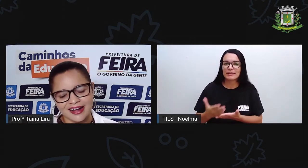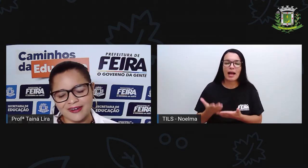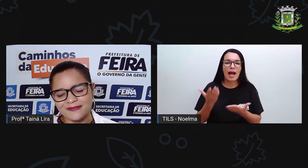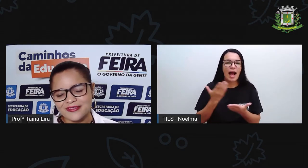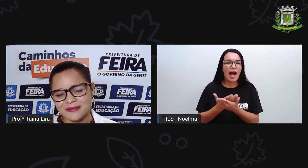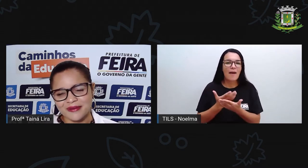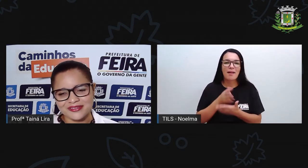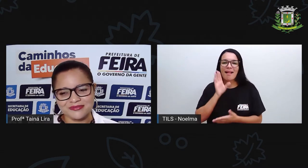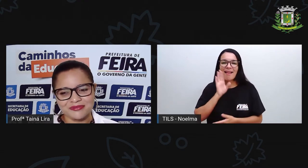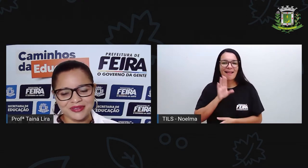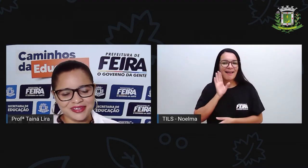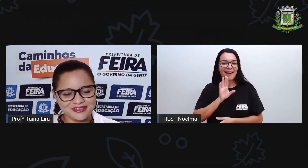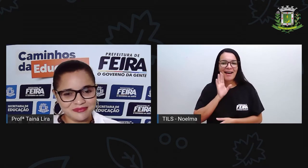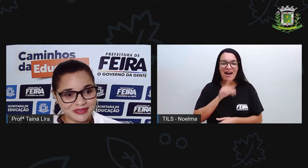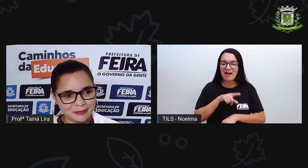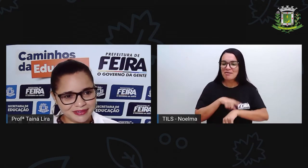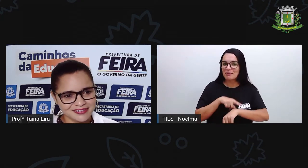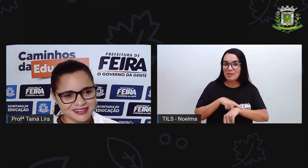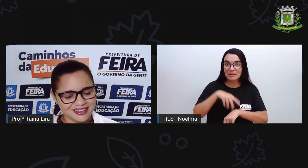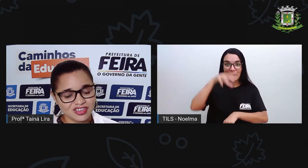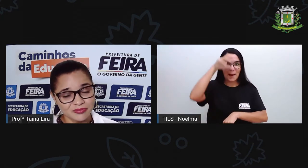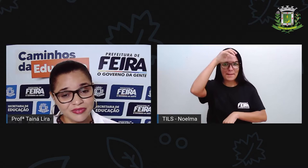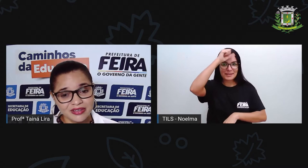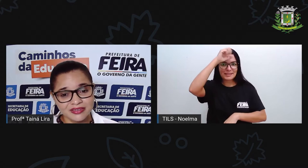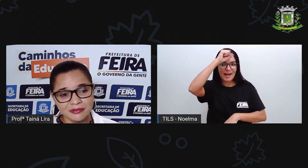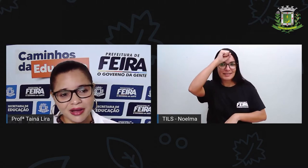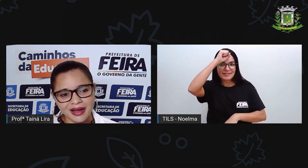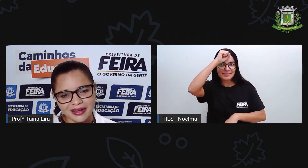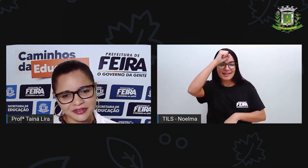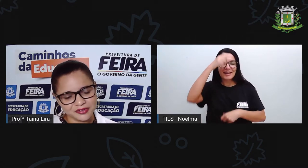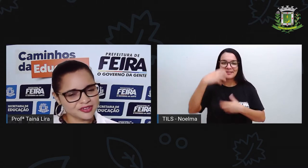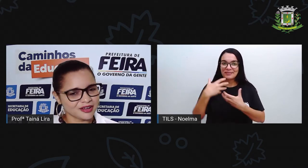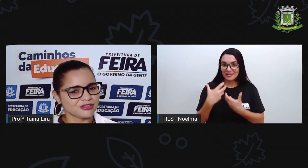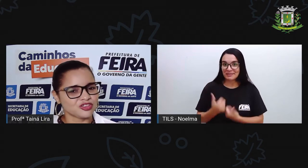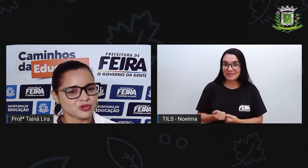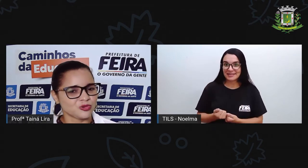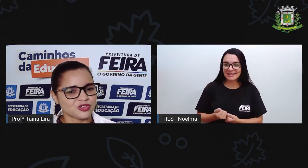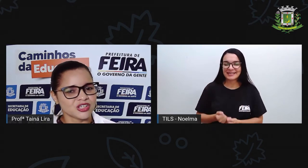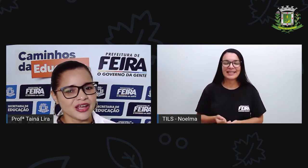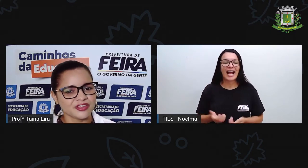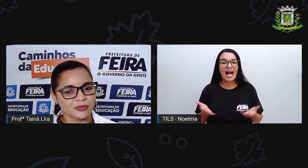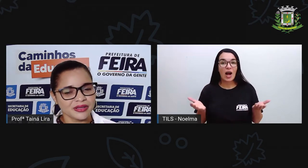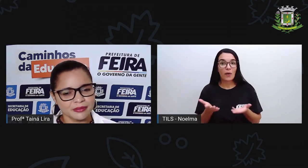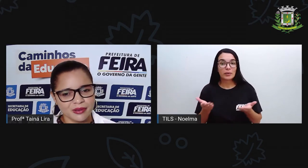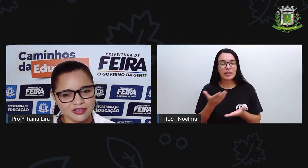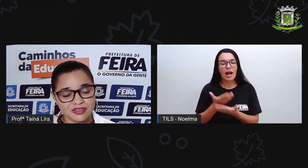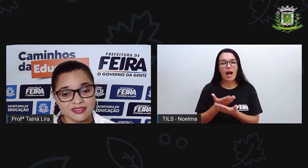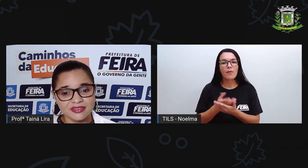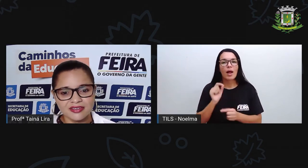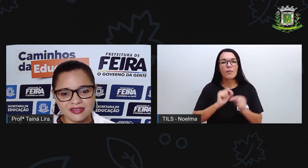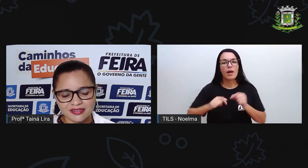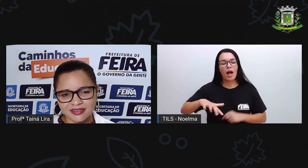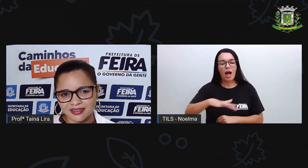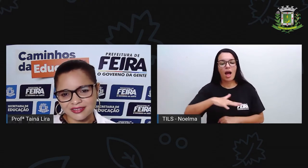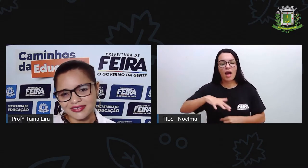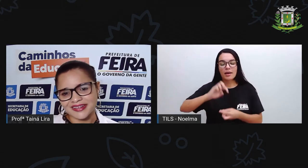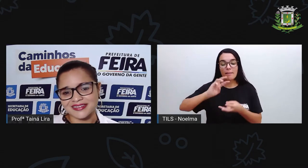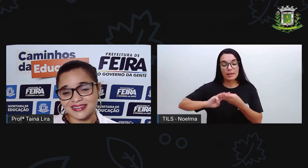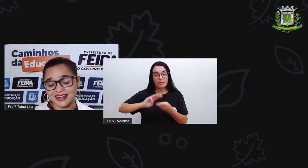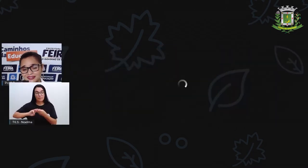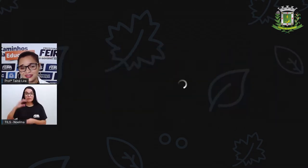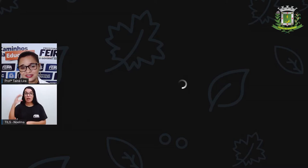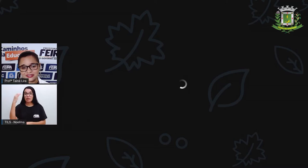legal, mais um momento aí de muita aprendizagem. Então, a nossa aula de hoje é de Matemática e Ciências da